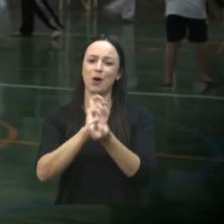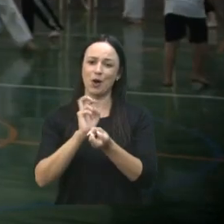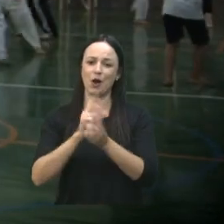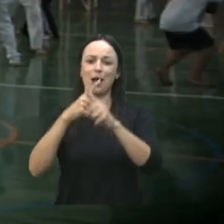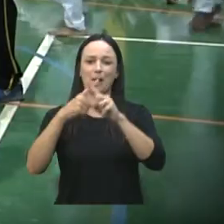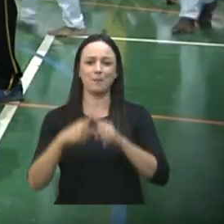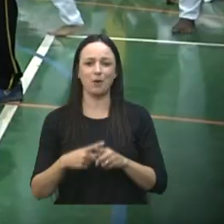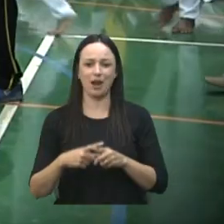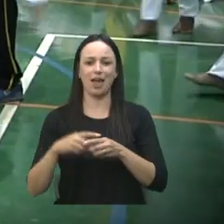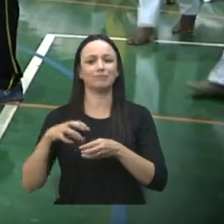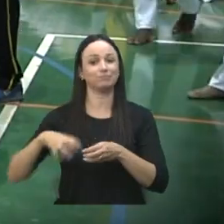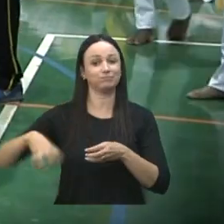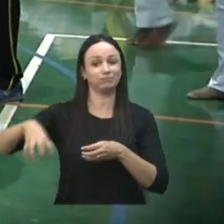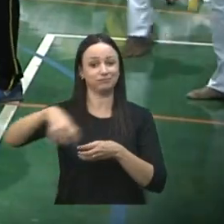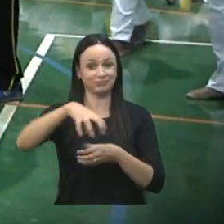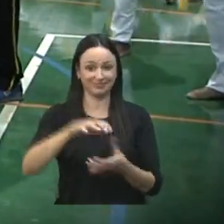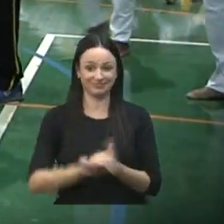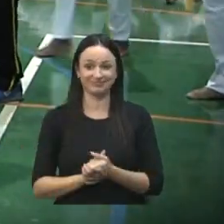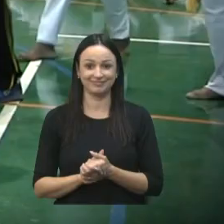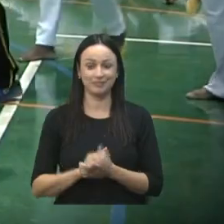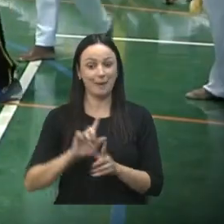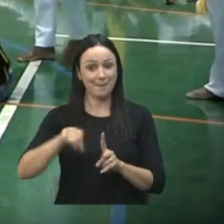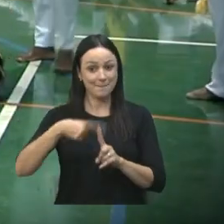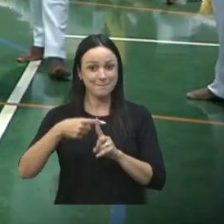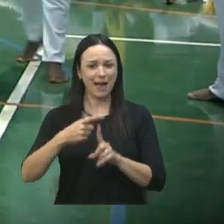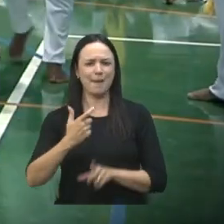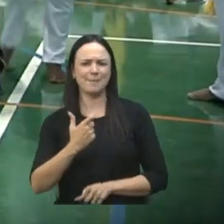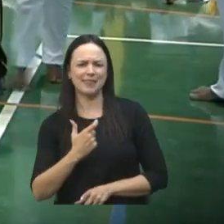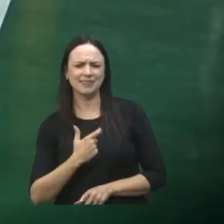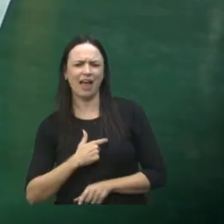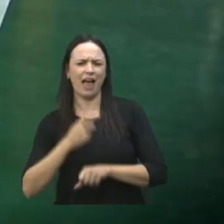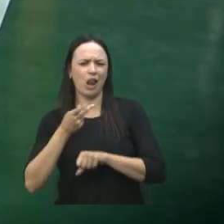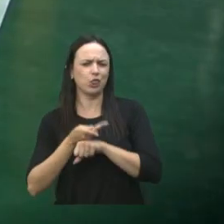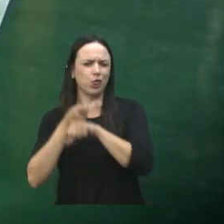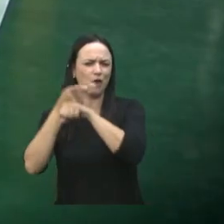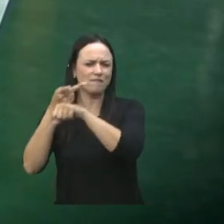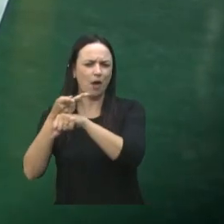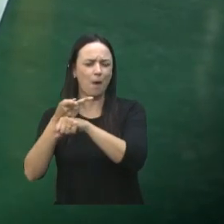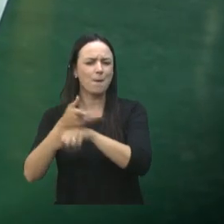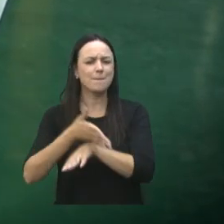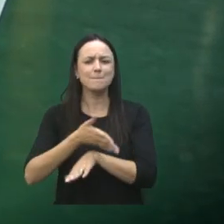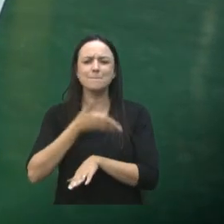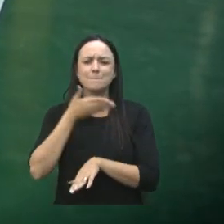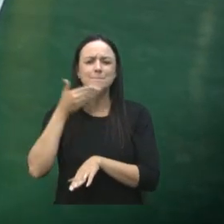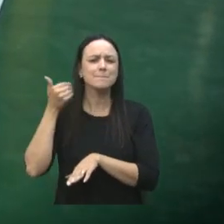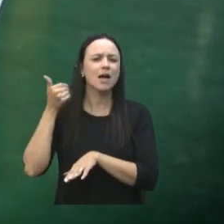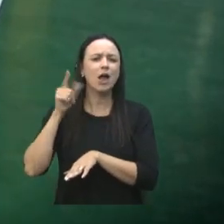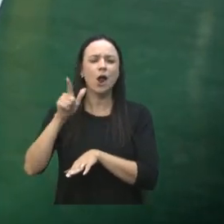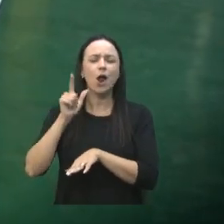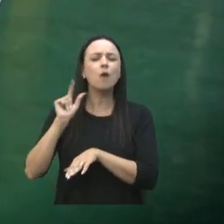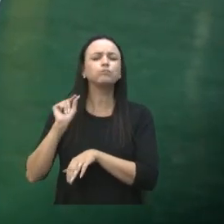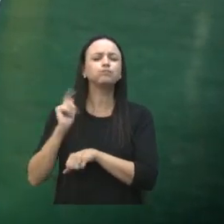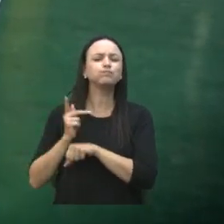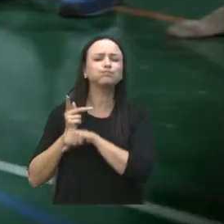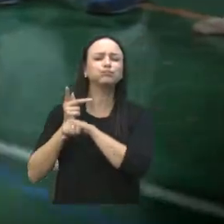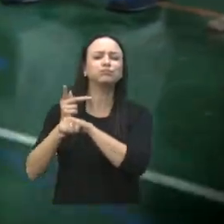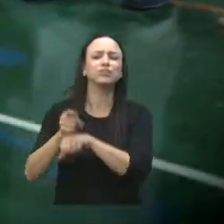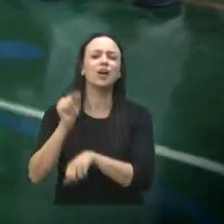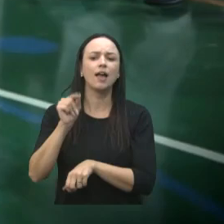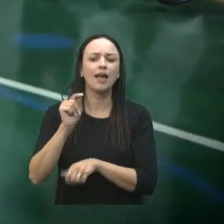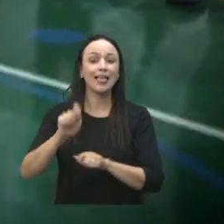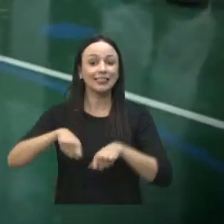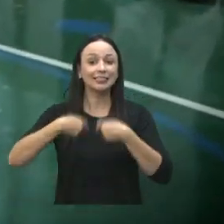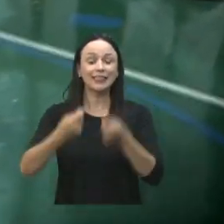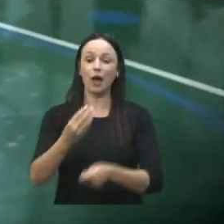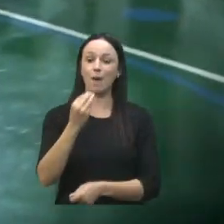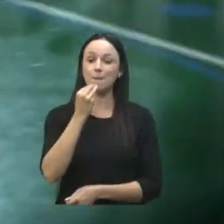esse ano. Mas muito além de medalhas e troféus, o maior título para o mestre Pezinho é dar oportunidades